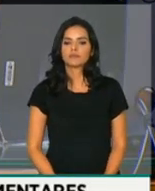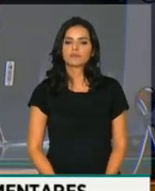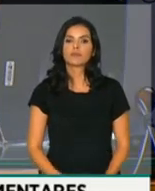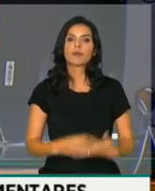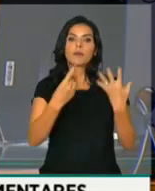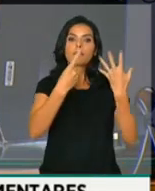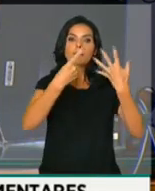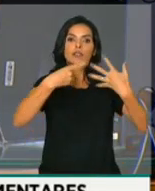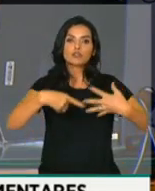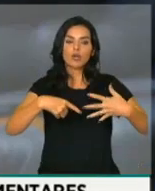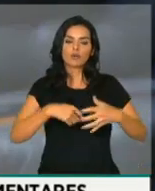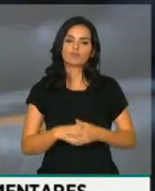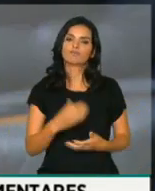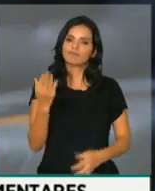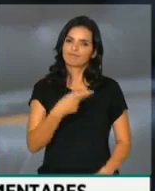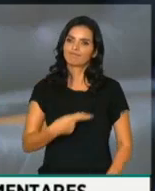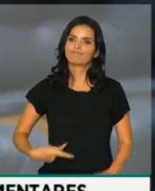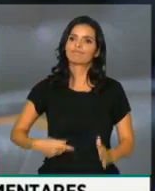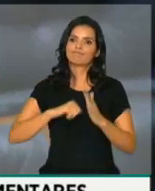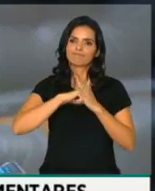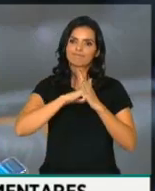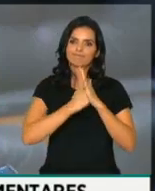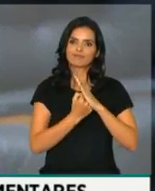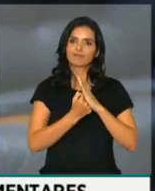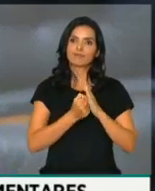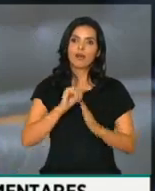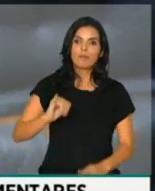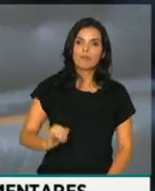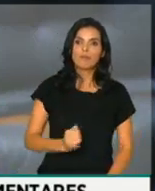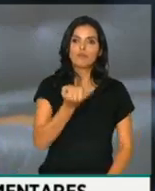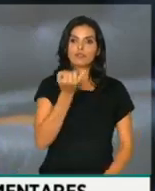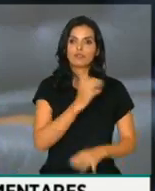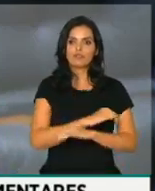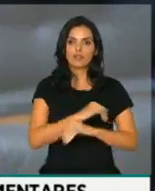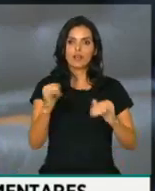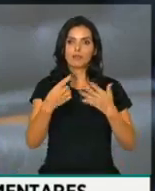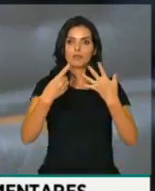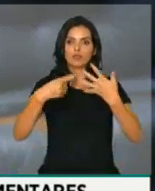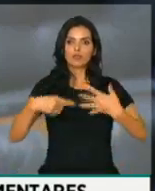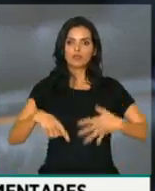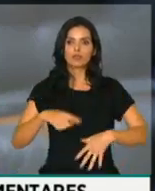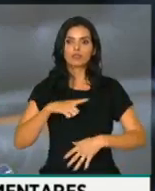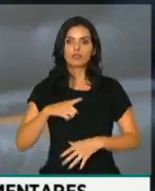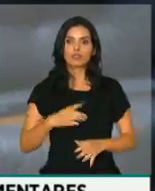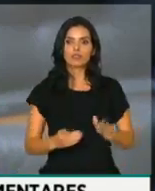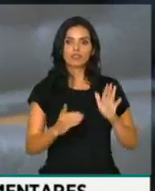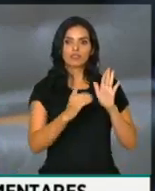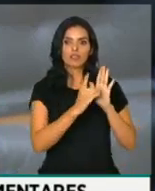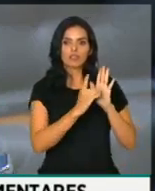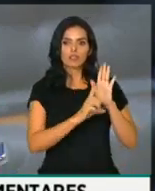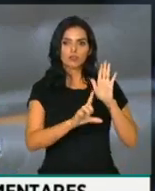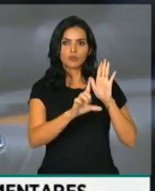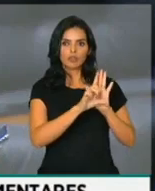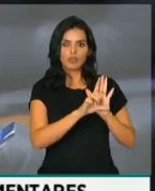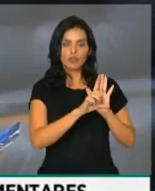Pessoal. Presidente, pessoal em obstrução, eu queria só aproveitar para dizer que o pessoal entrou com um projeto de decreto legislativo para